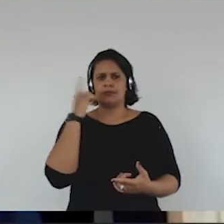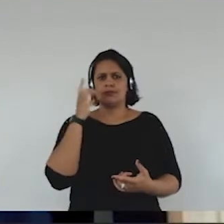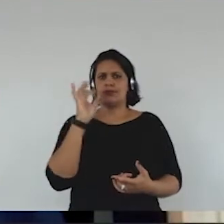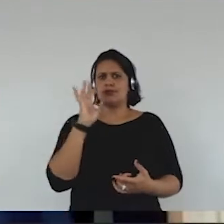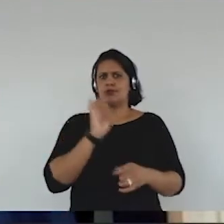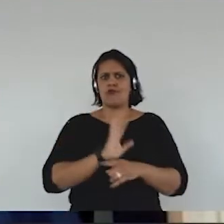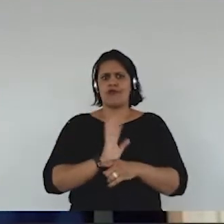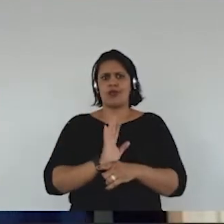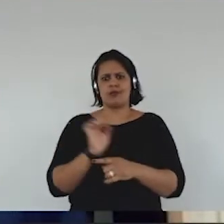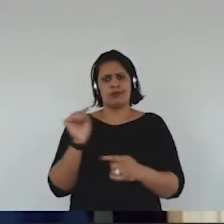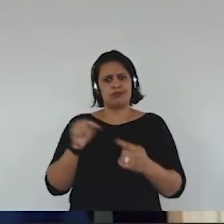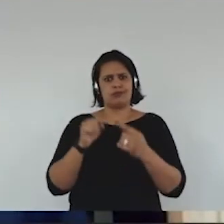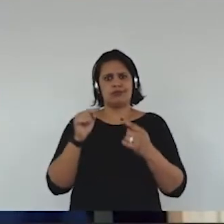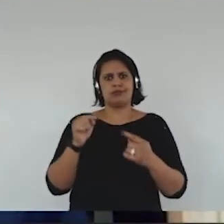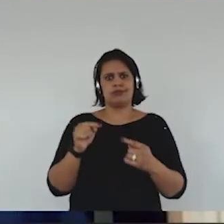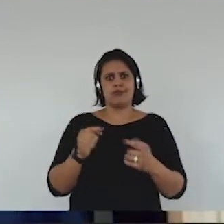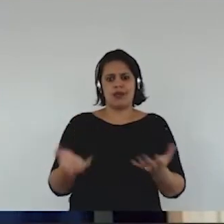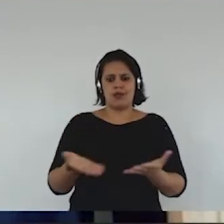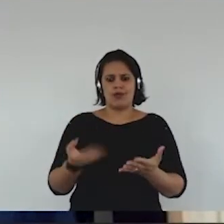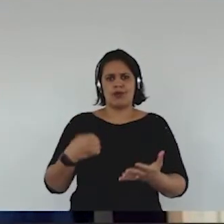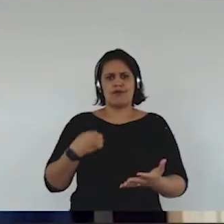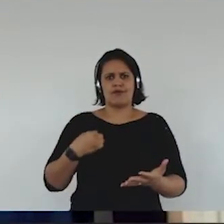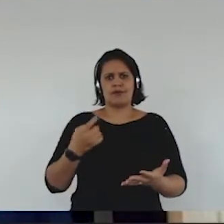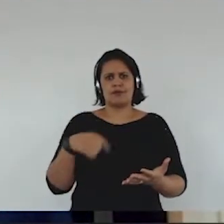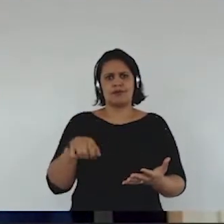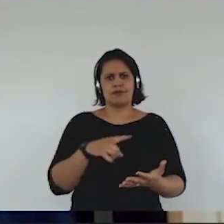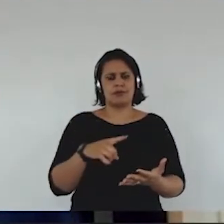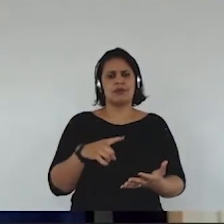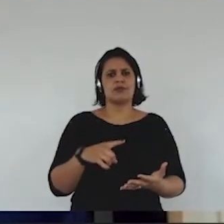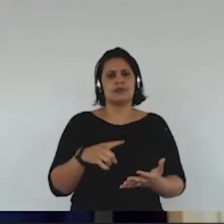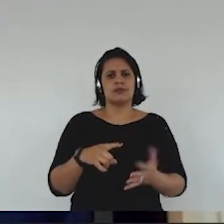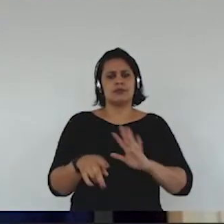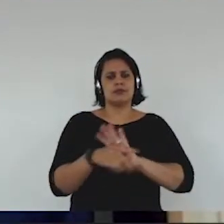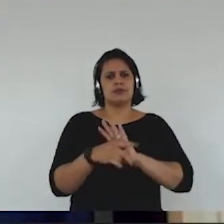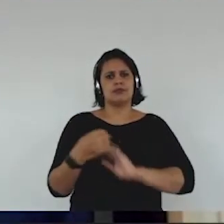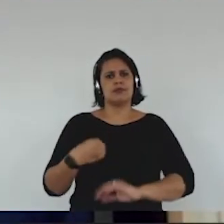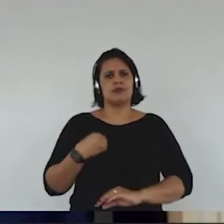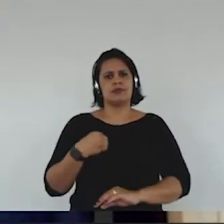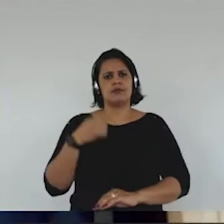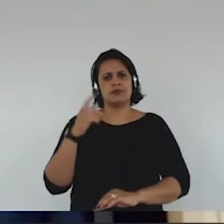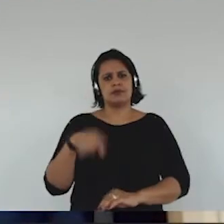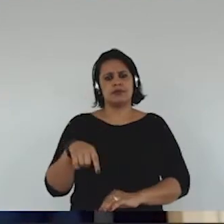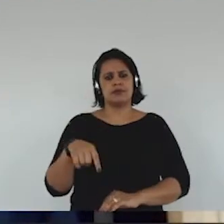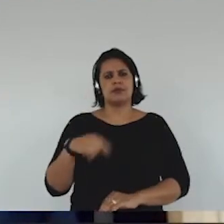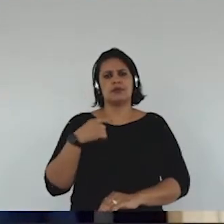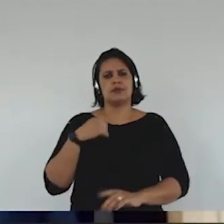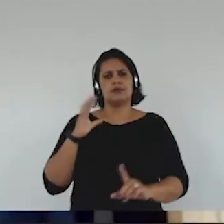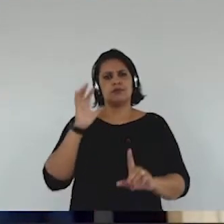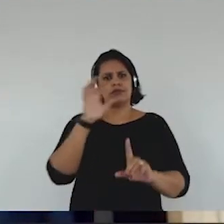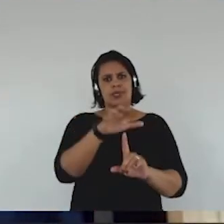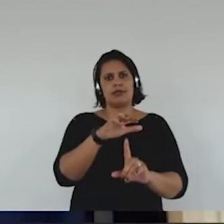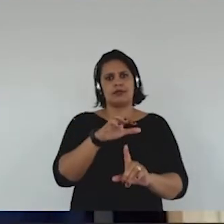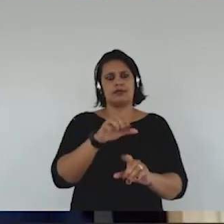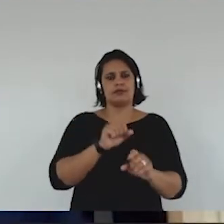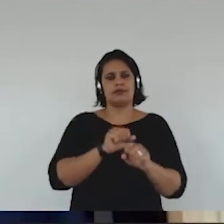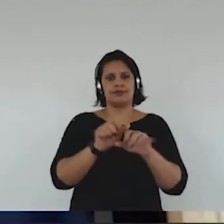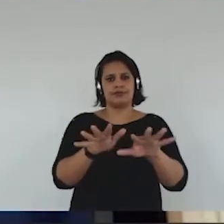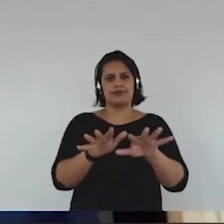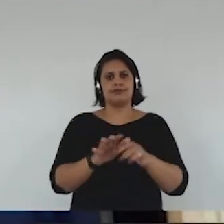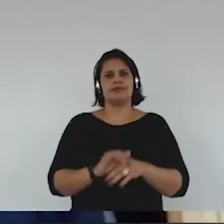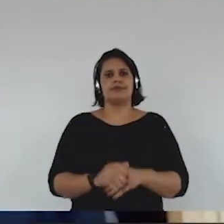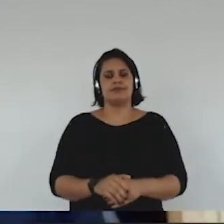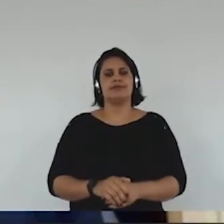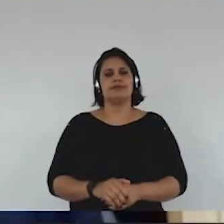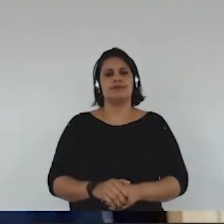científica. O nosso modo de viver e a nossa própria vida foi fortemente impactada pela pandemia. As